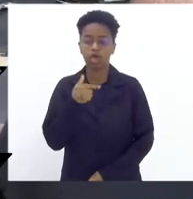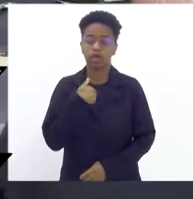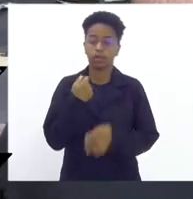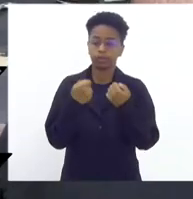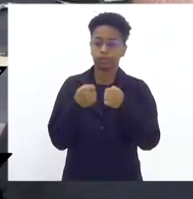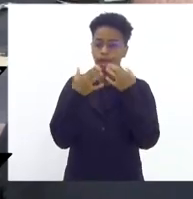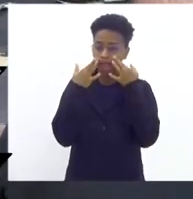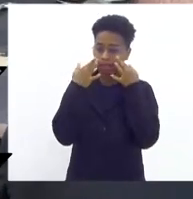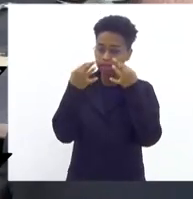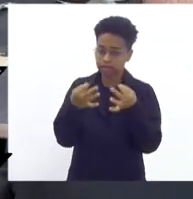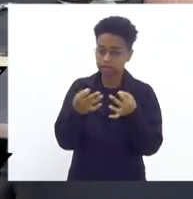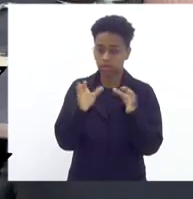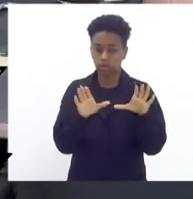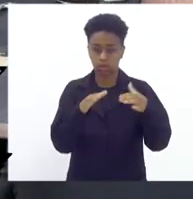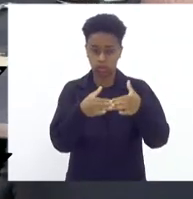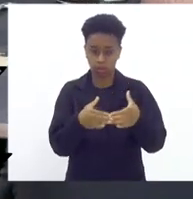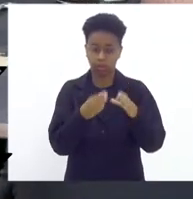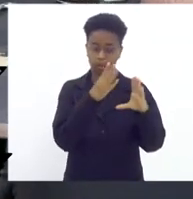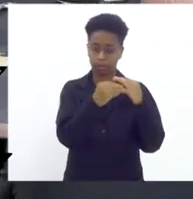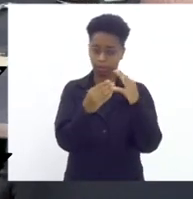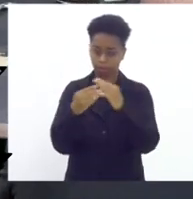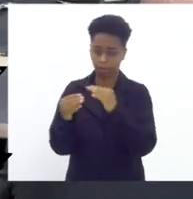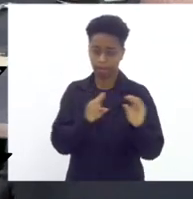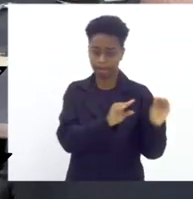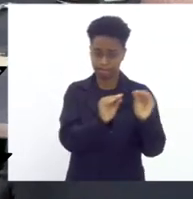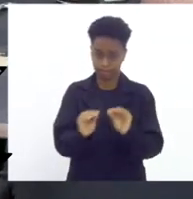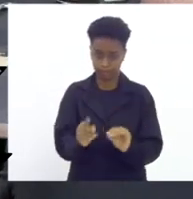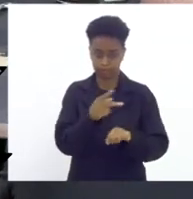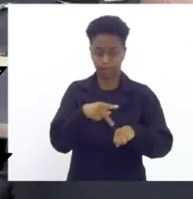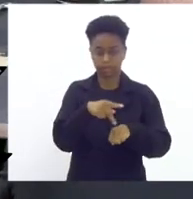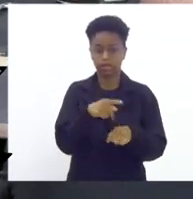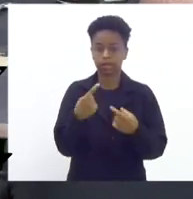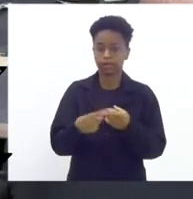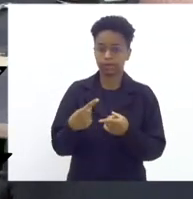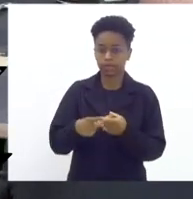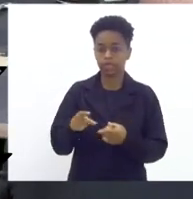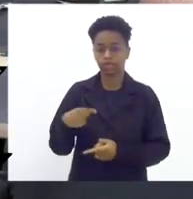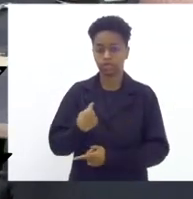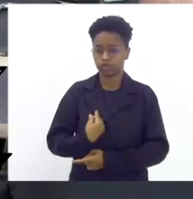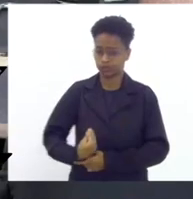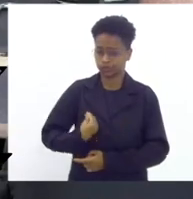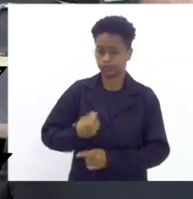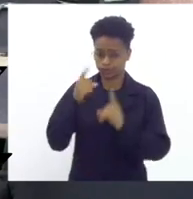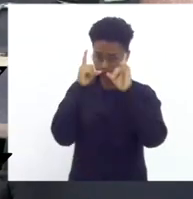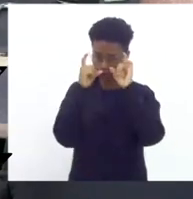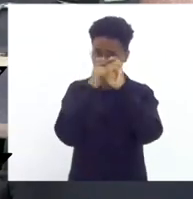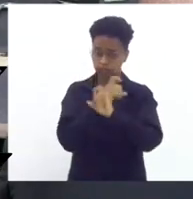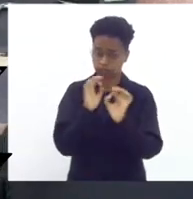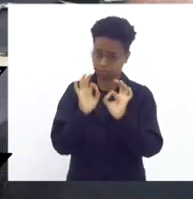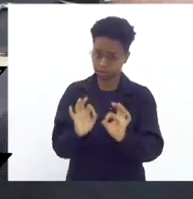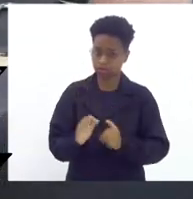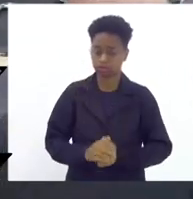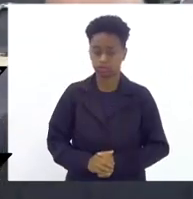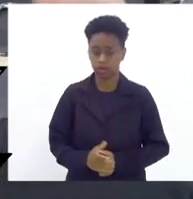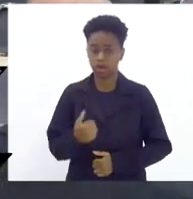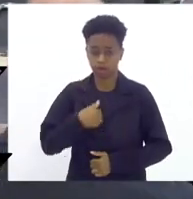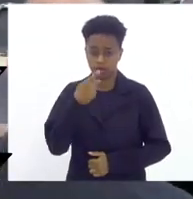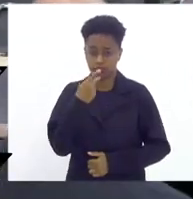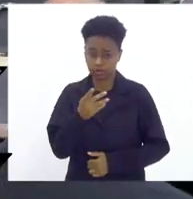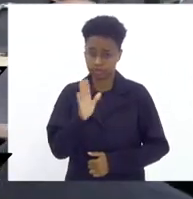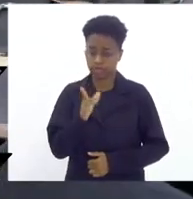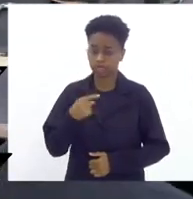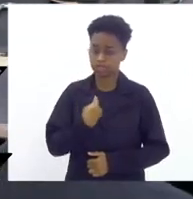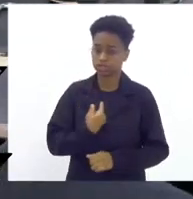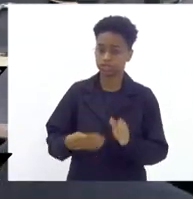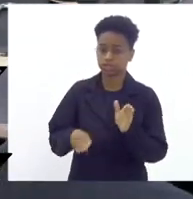dos refugiados Imigrantes porque passa muita dificuldade como eu disse a gente quando